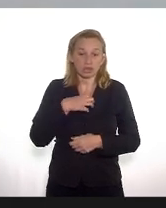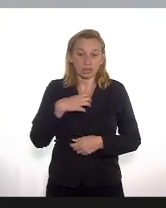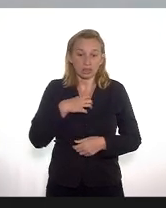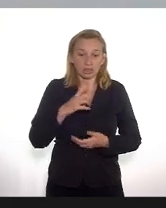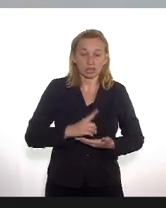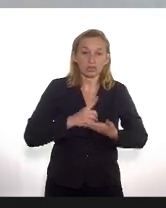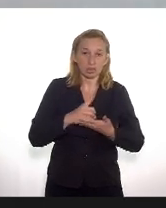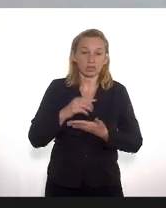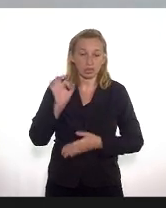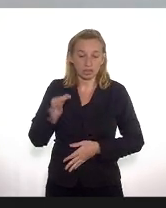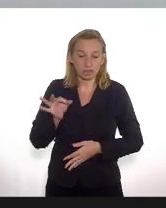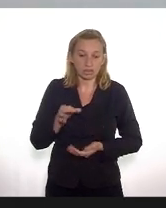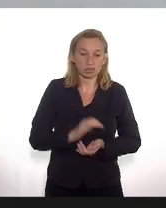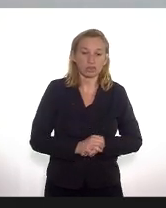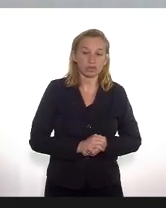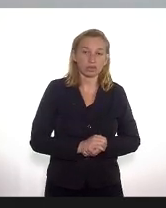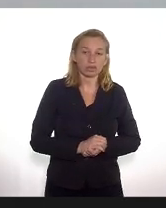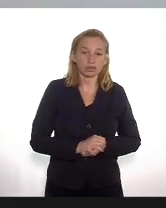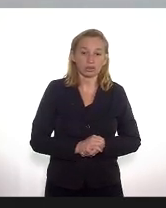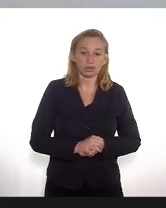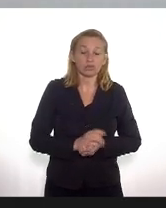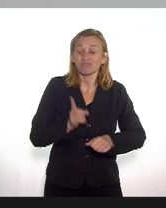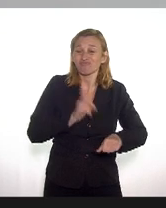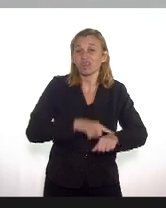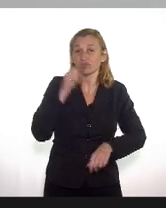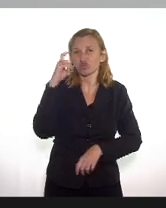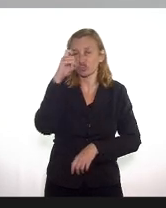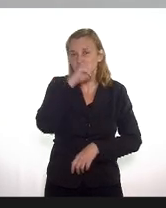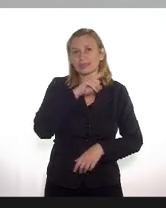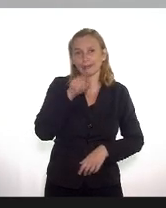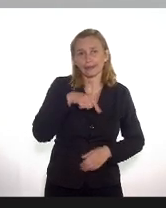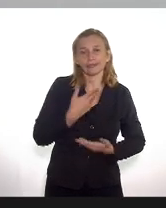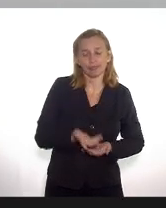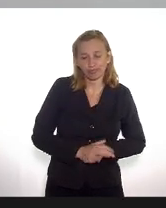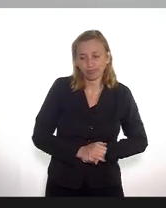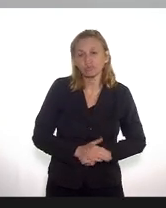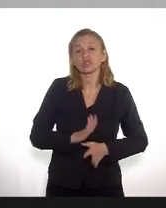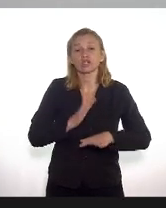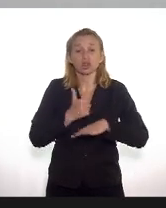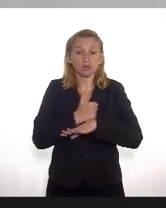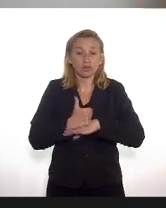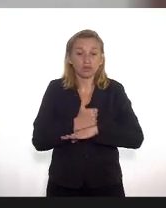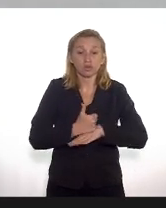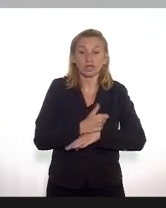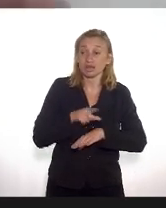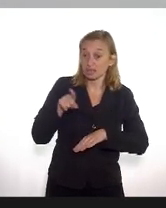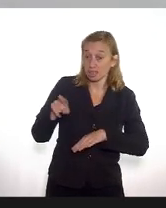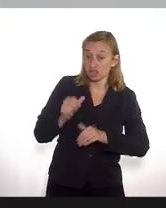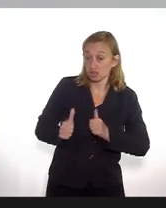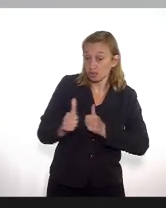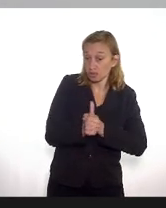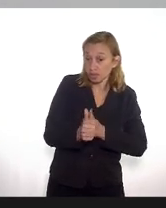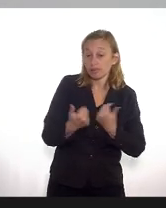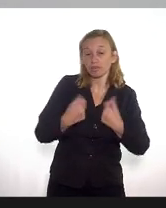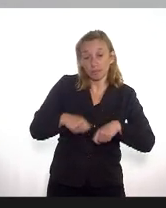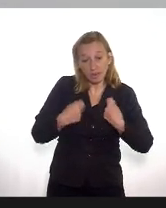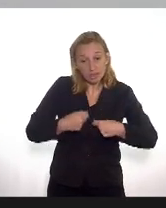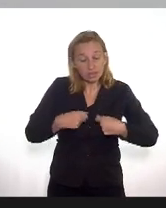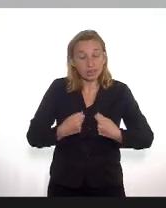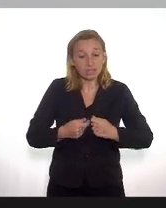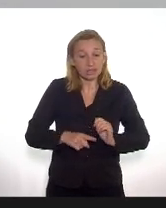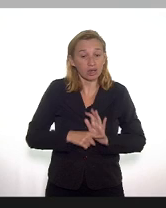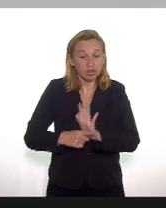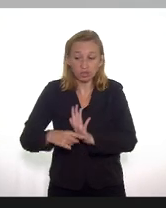dignidade assegurada, sobretudo nesses tempos tão difíceis, né? Esses profissionais da ponta precisam ser visibilizados